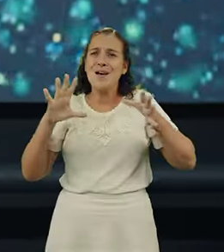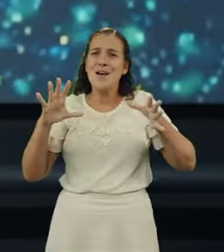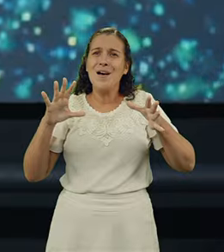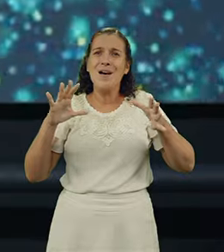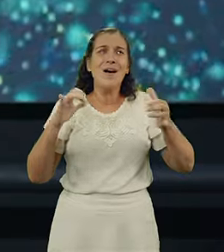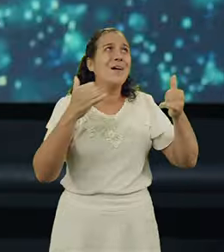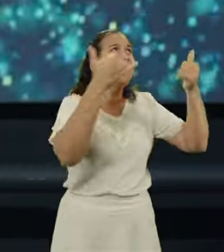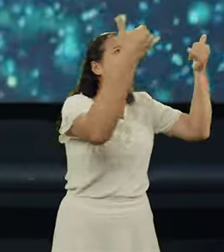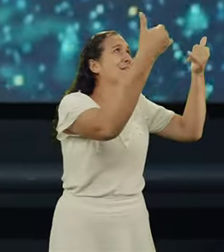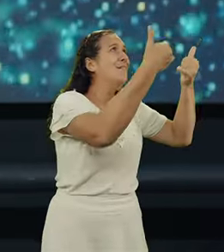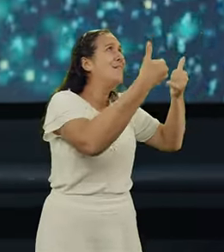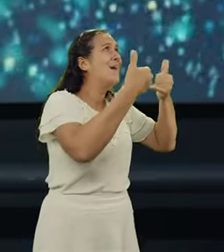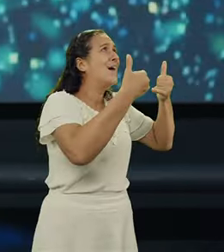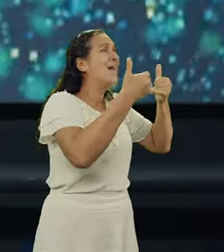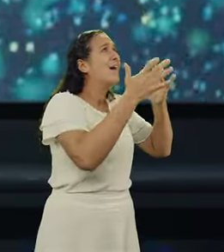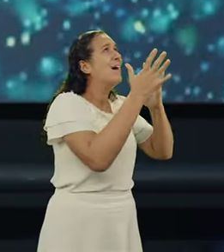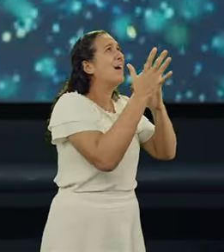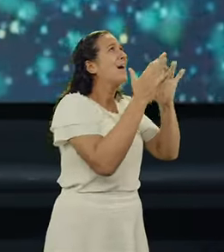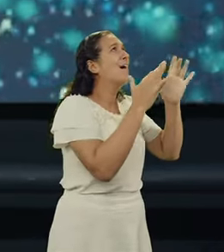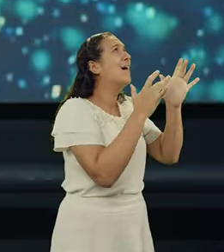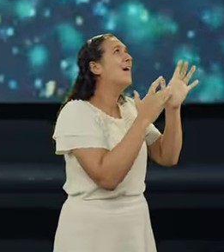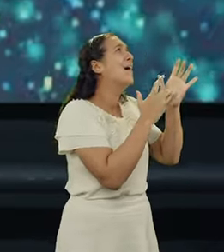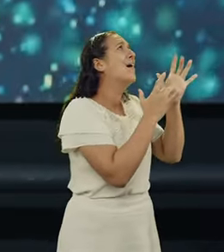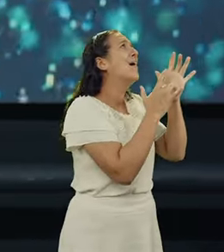rei dos reis.